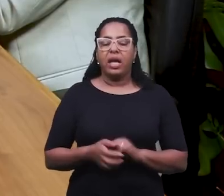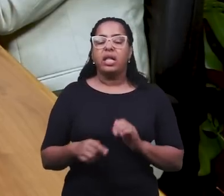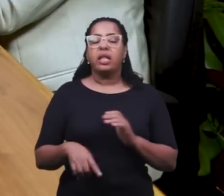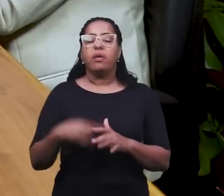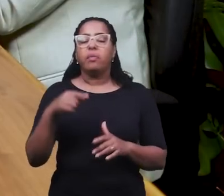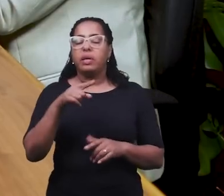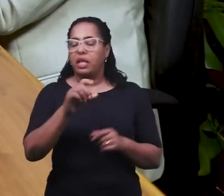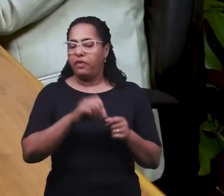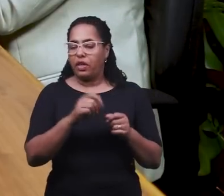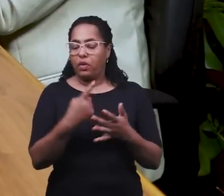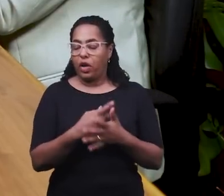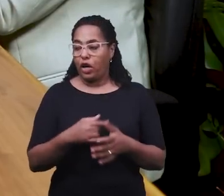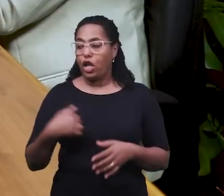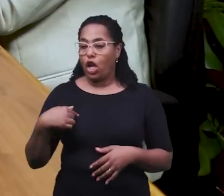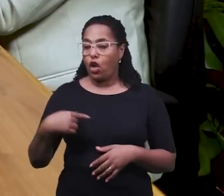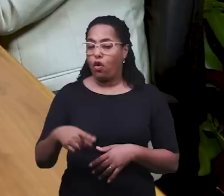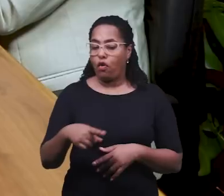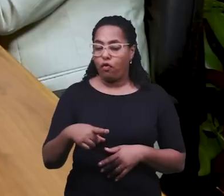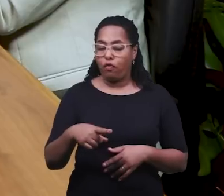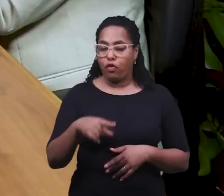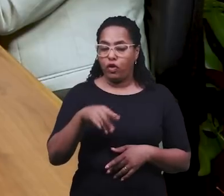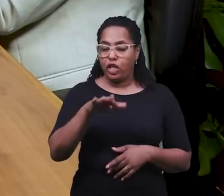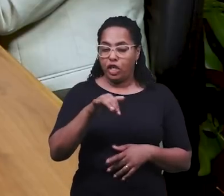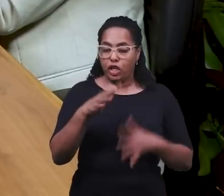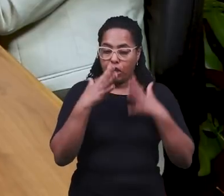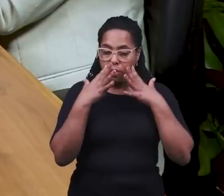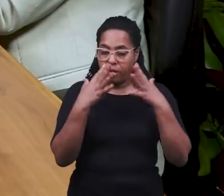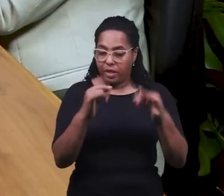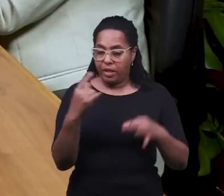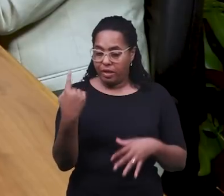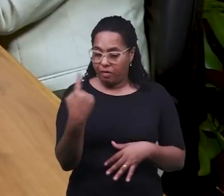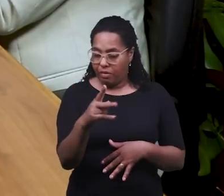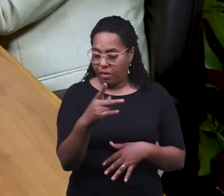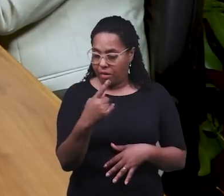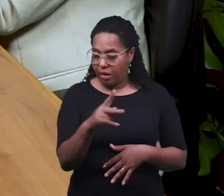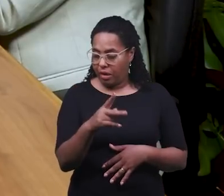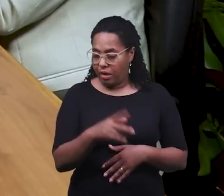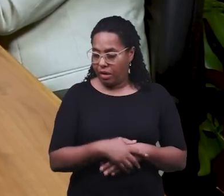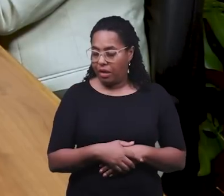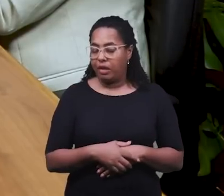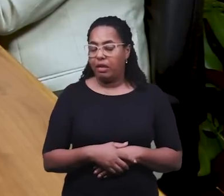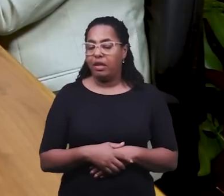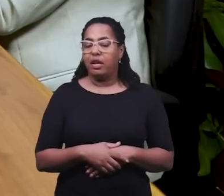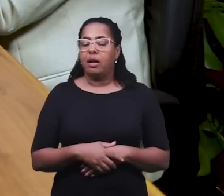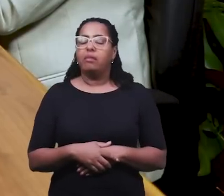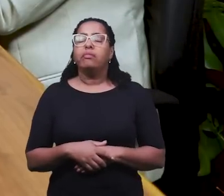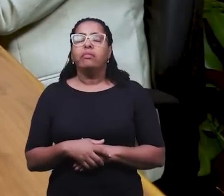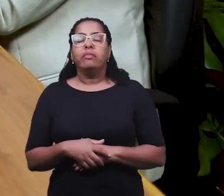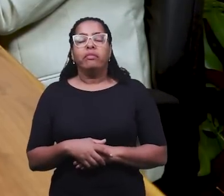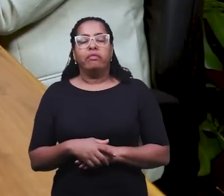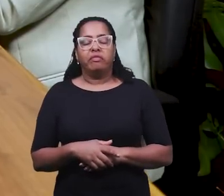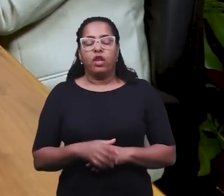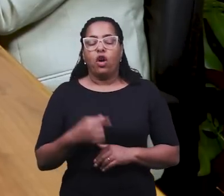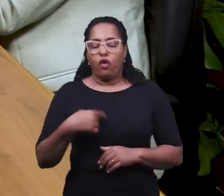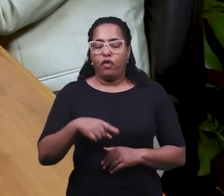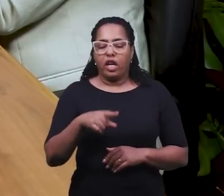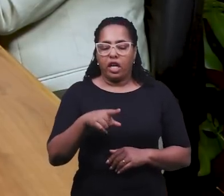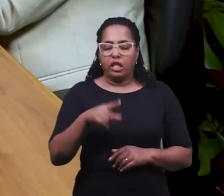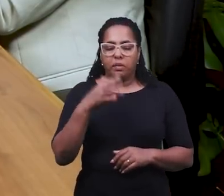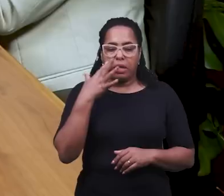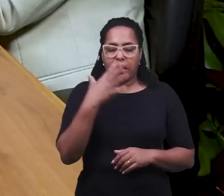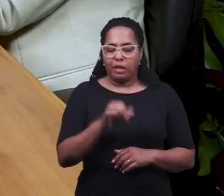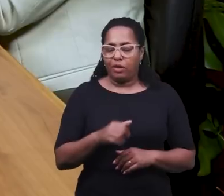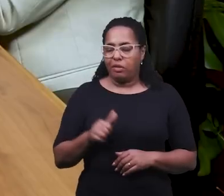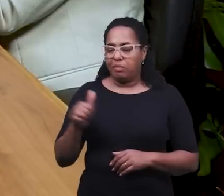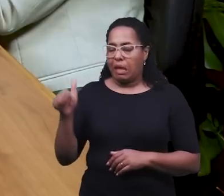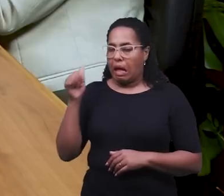ele fez lá, o negócio lá que ele fez lá, eu fui chamar a atenção dele, ele ficou todos, mas era um servo, cheio do Espírito Santo, já é falecido. Então